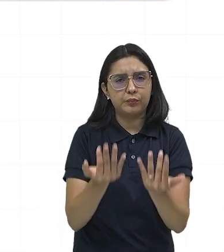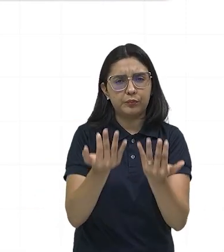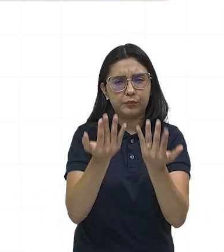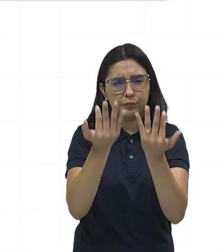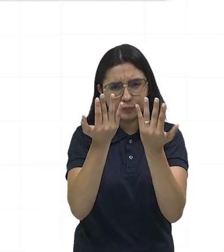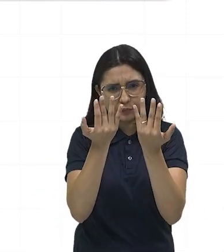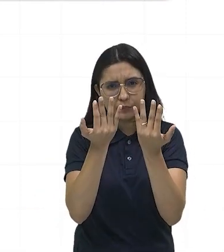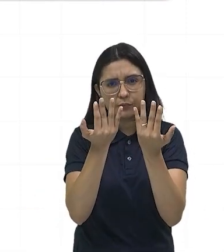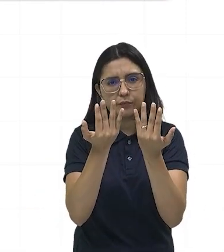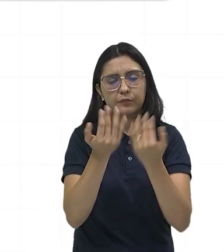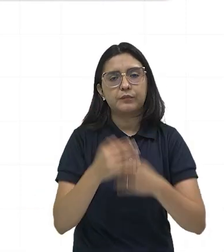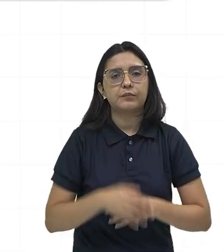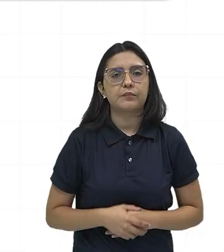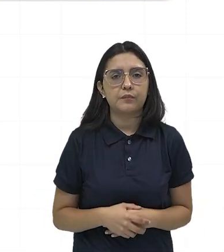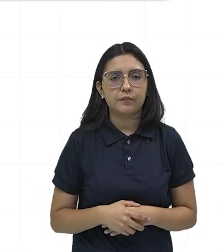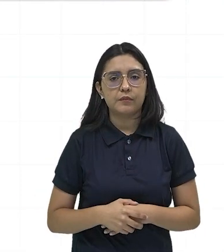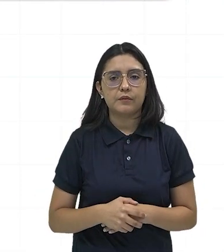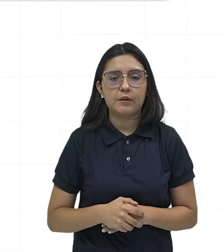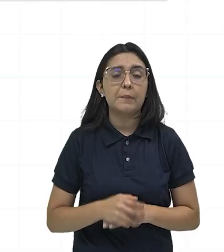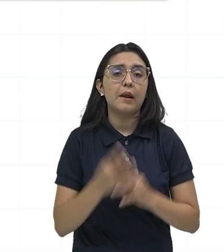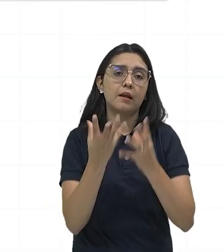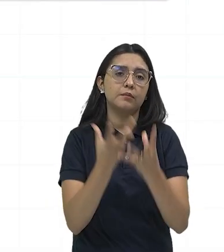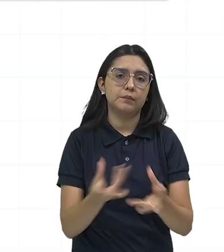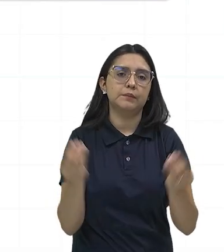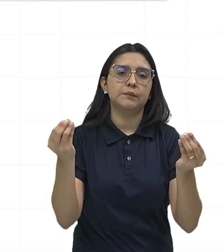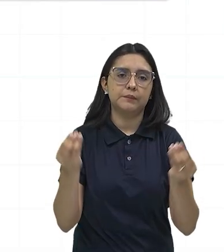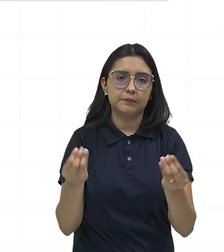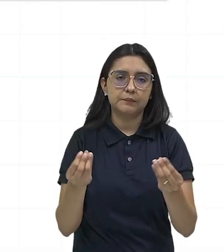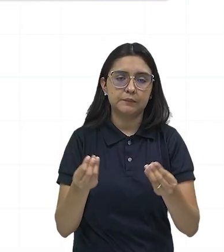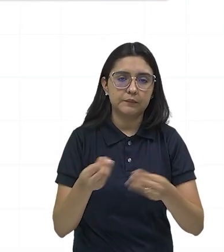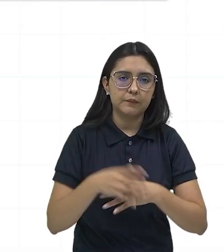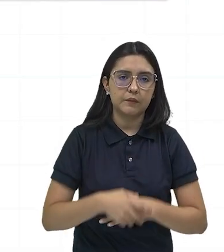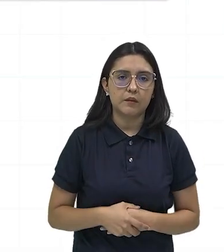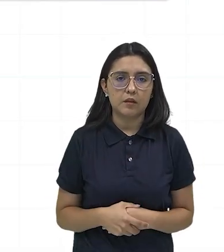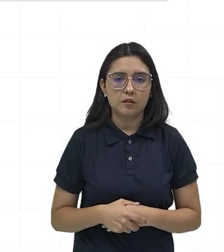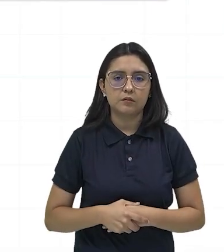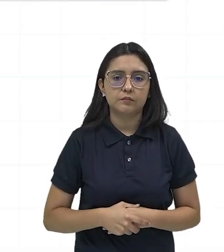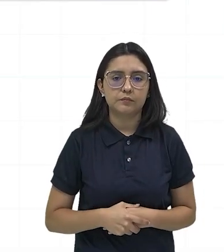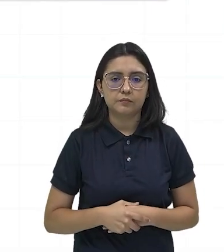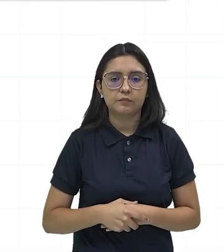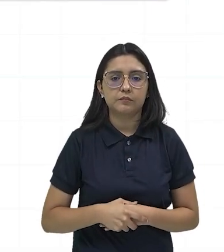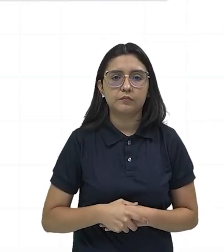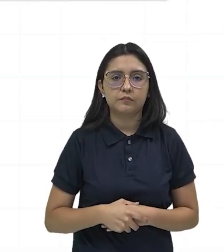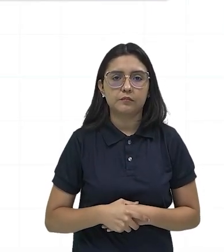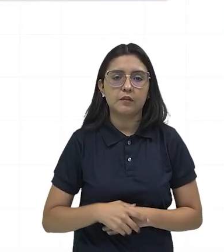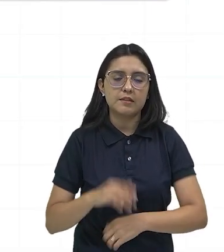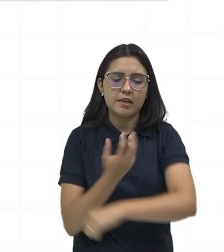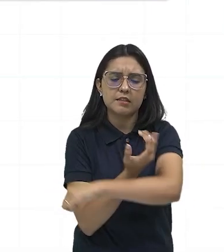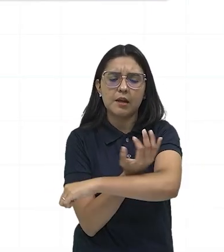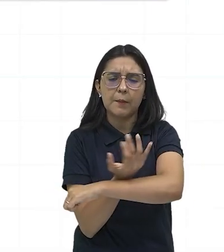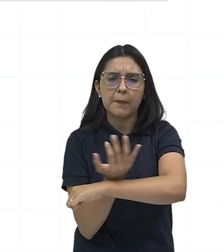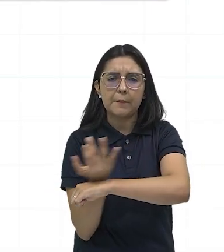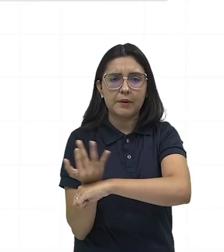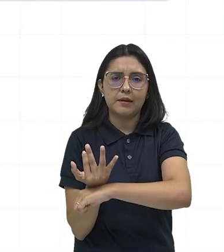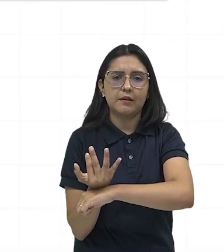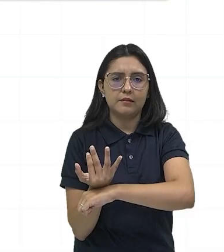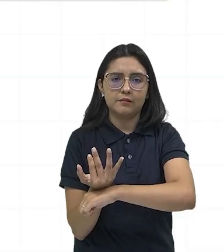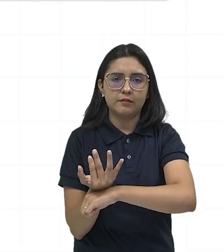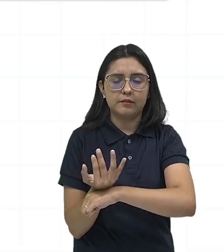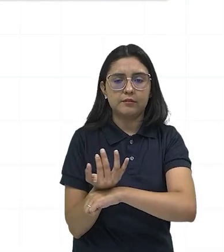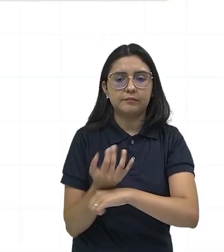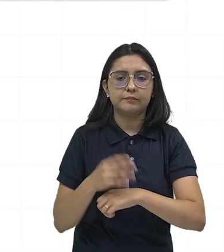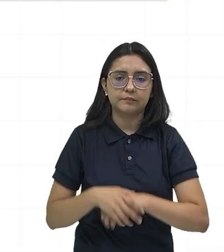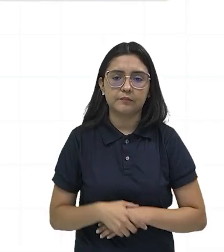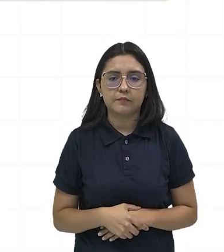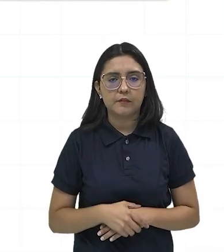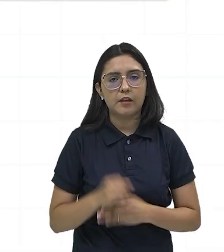queimada como forma de eliminar, né, arbustos e gramíneas que não servem para